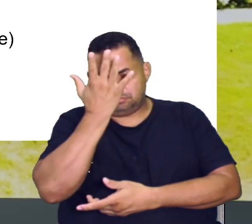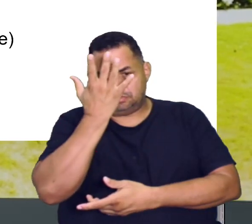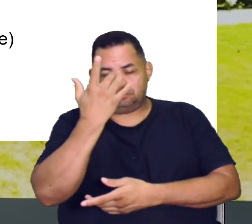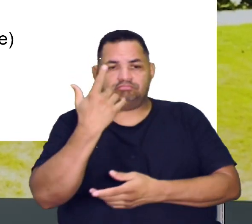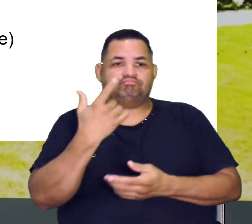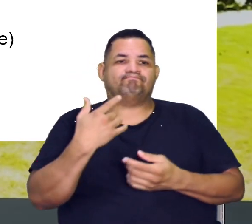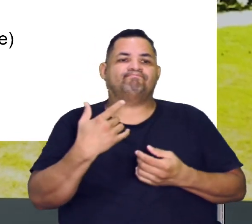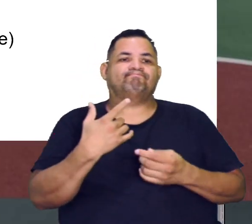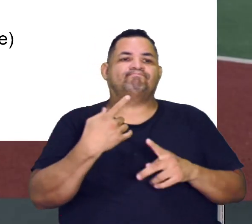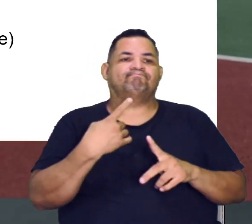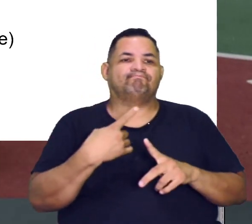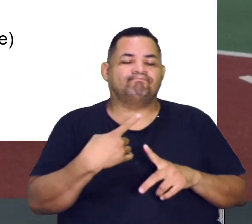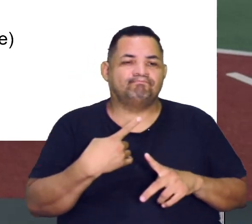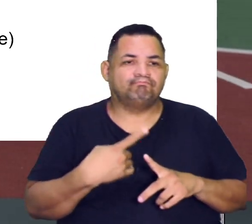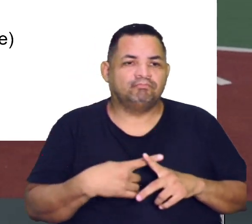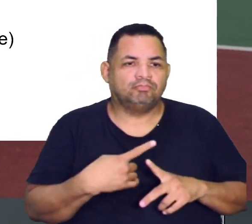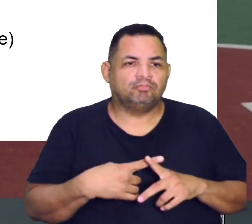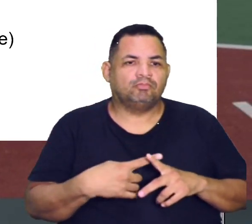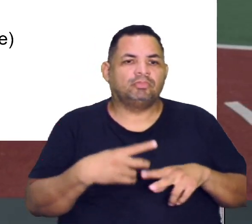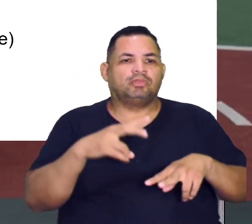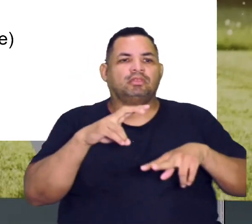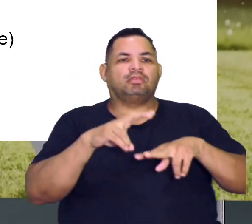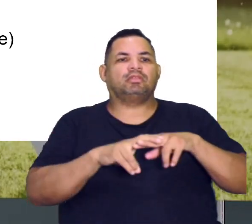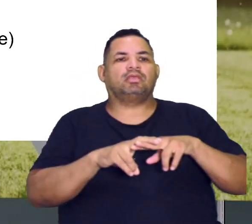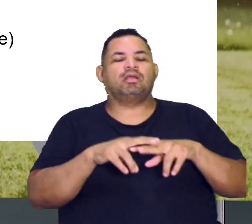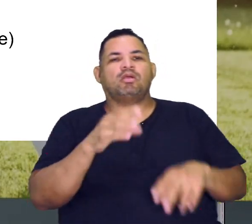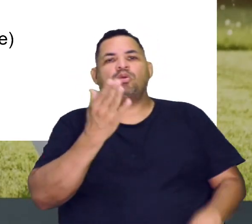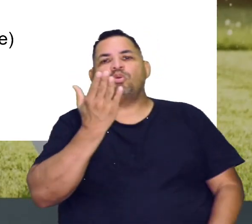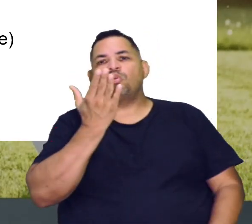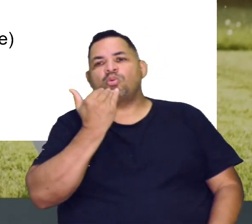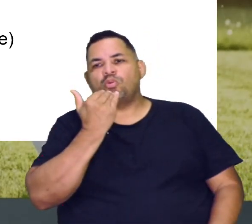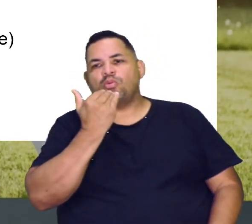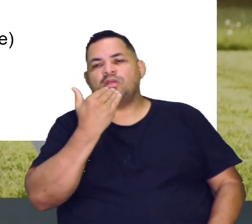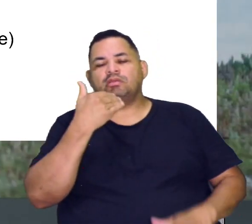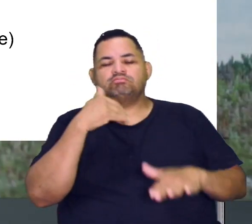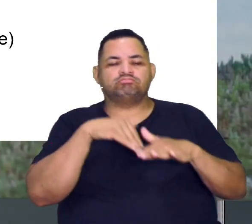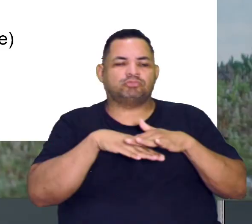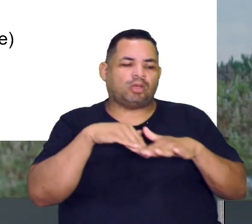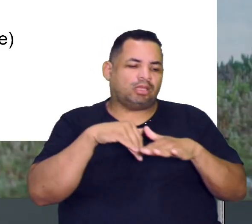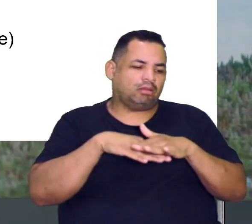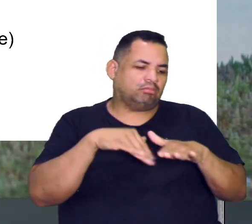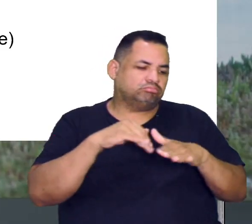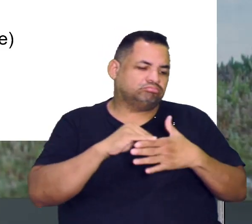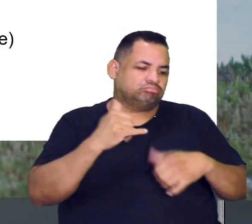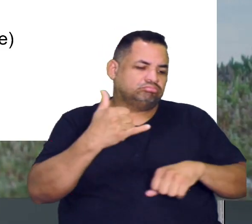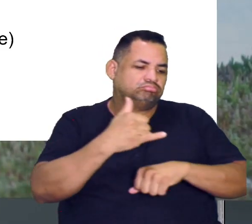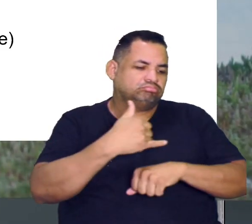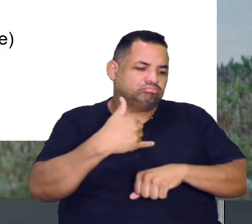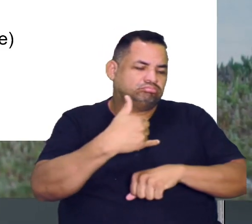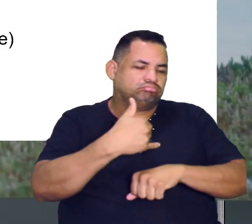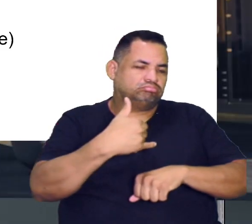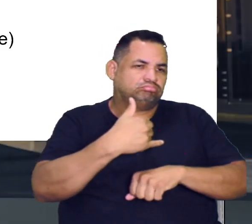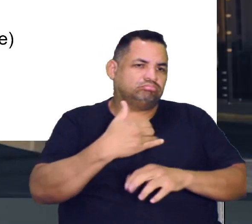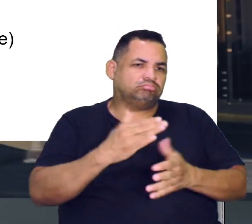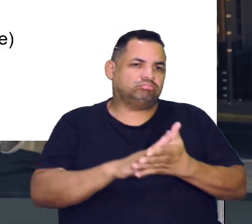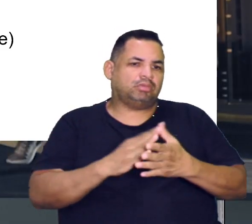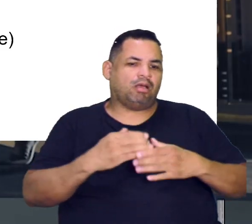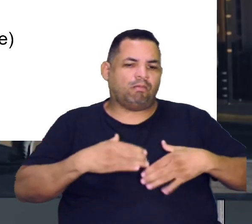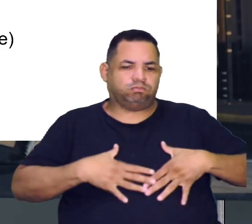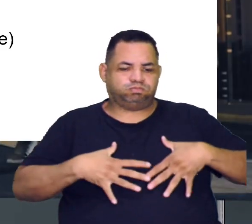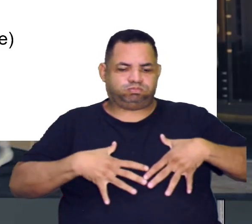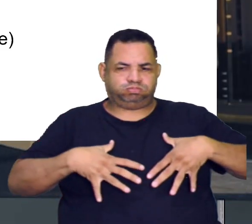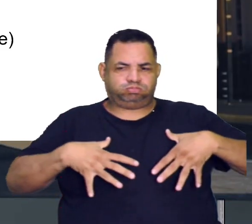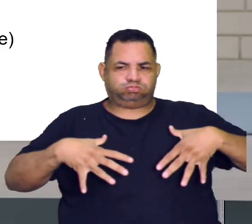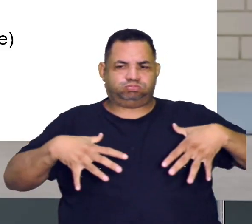saúde, né? Porque ele fica muito tempo ali, ele come e acumula, come e acumula. Esse acúmulo vai aumentando